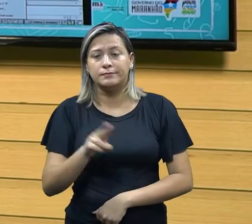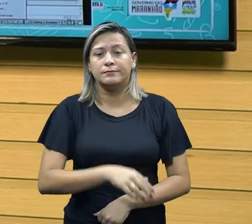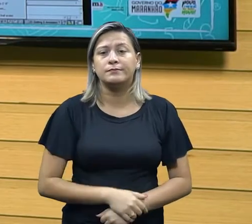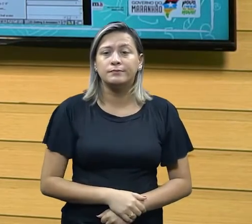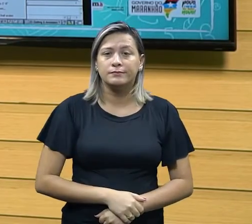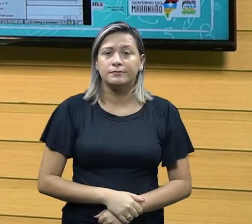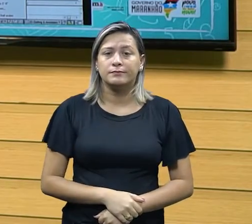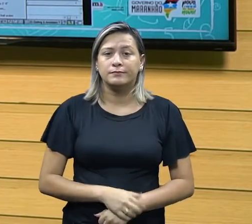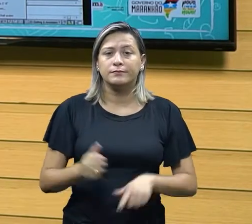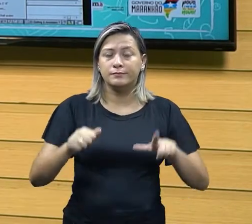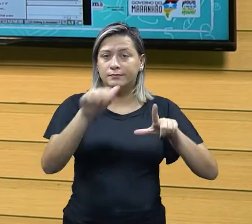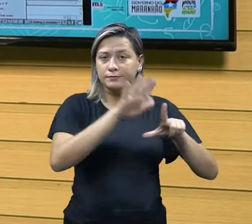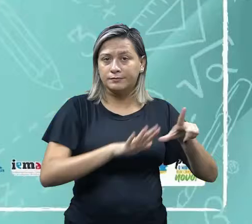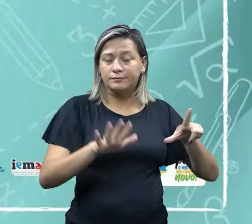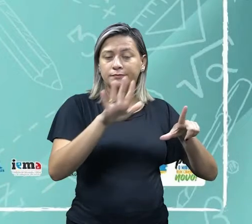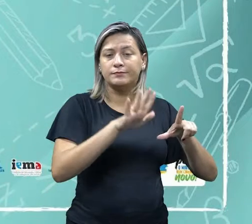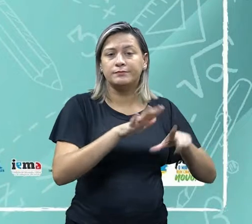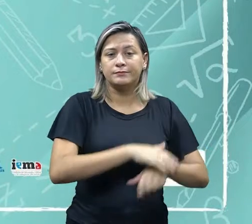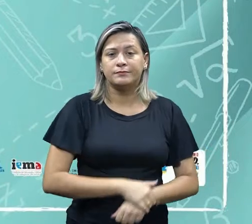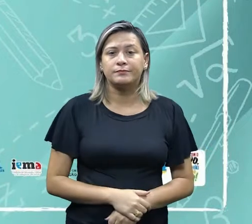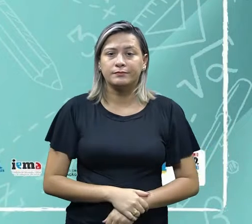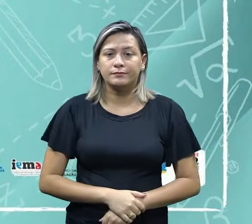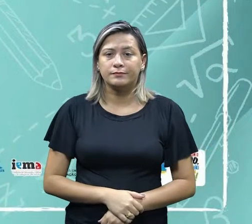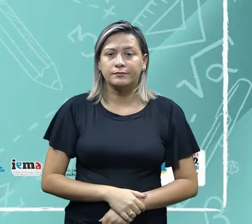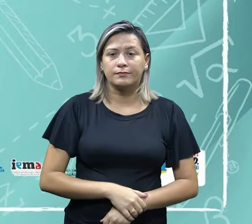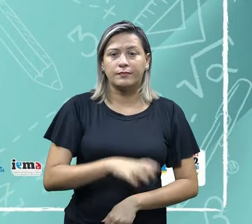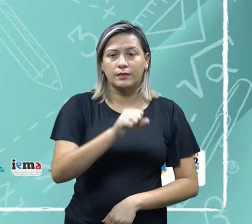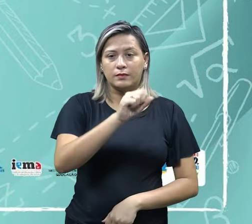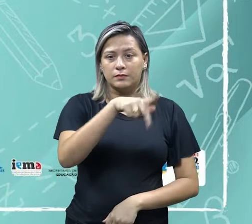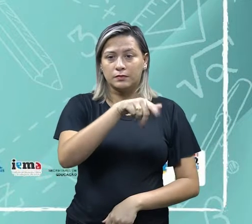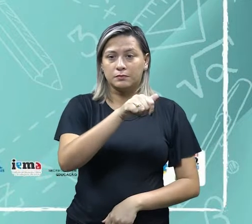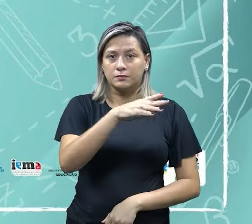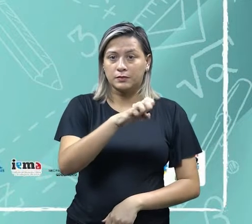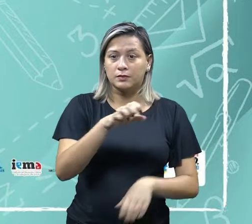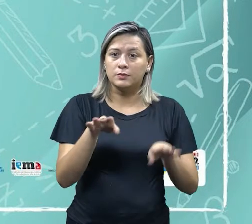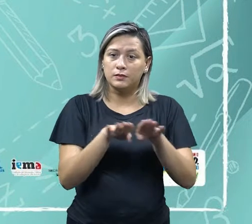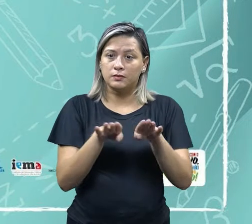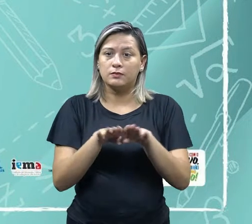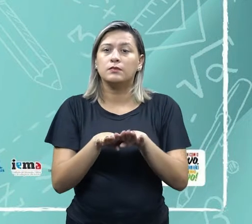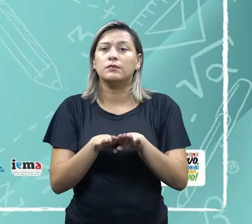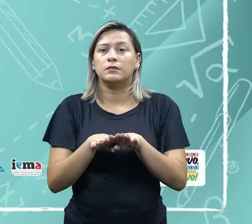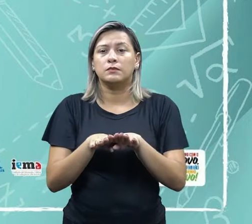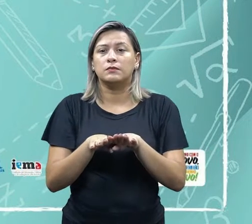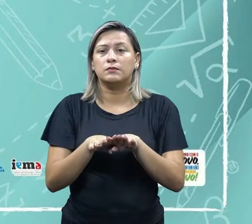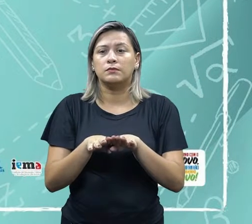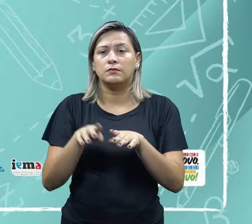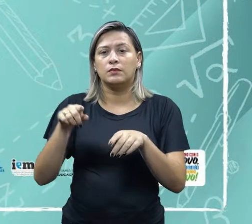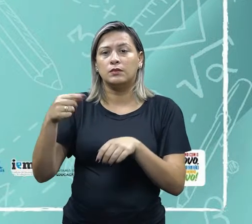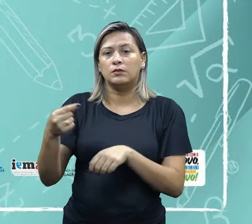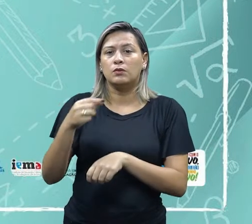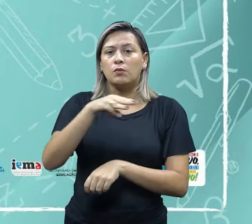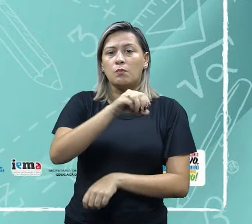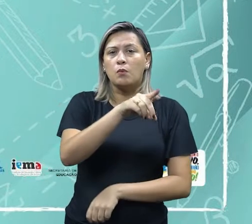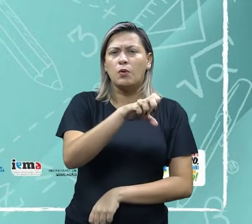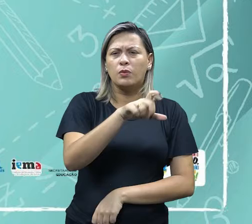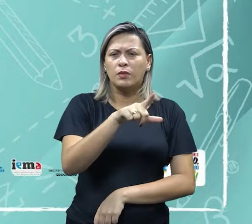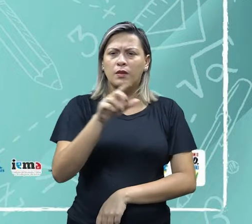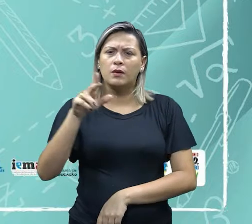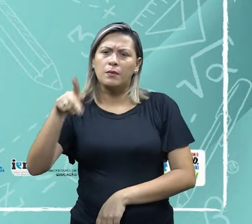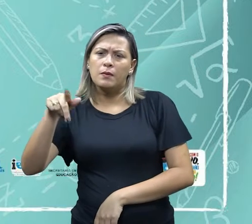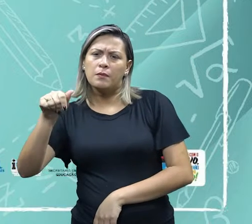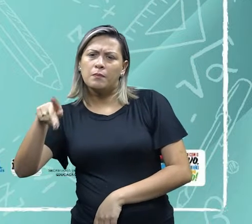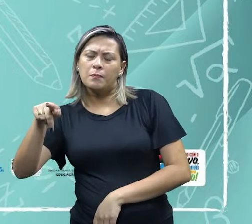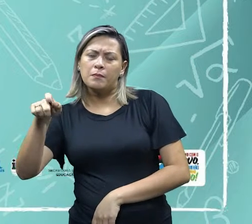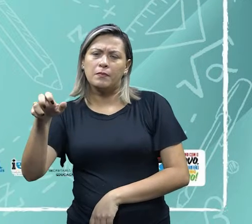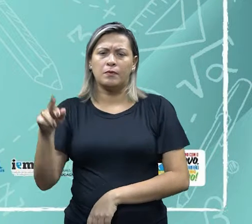trabalhar no Paper Space. Alternando entre o Model Space e o Paper Space. Alternando-se entre o